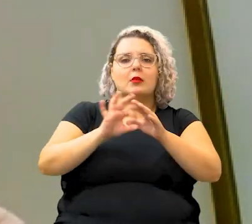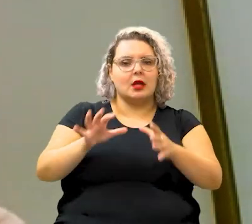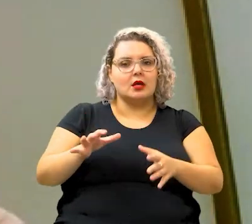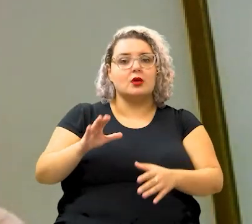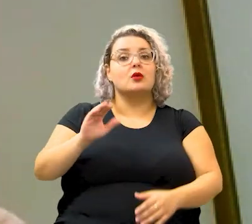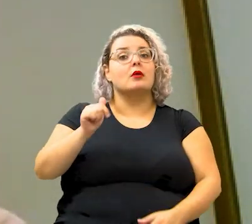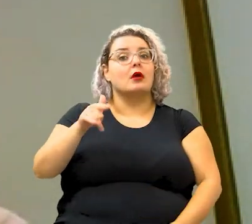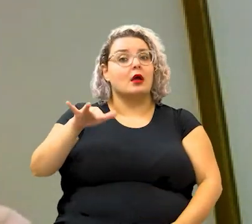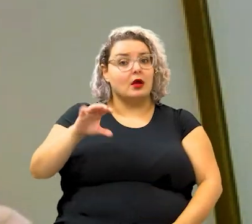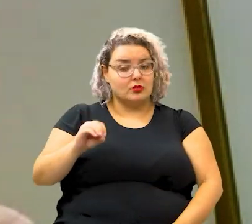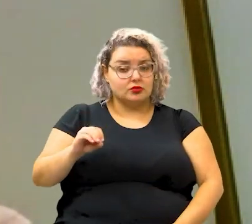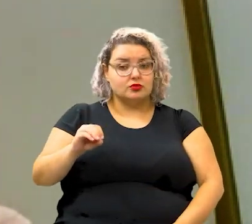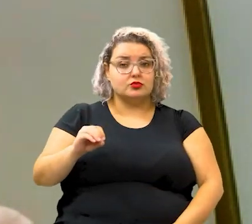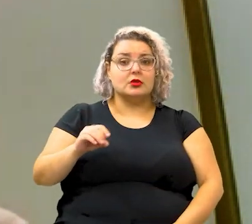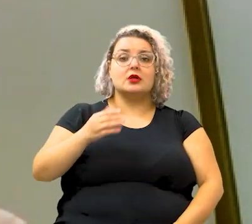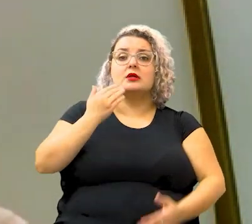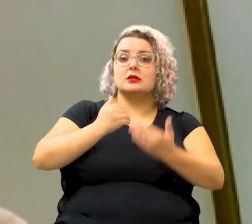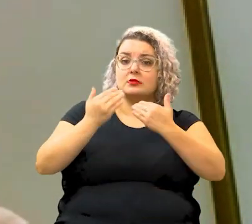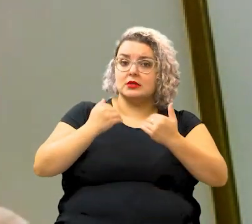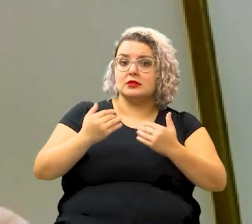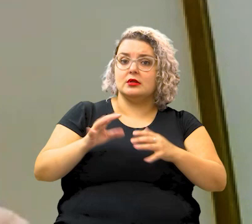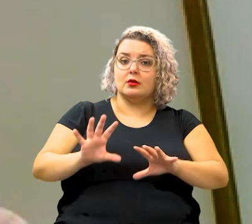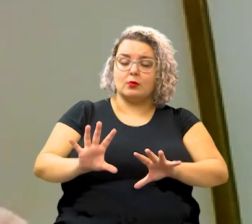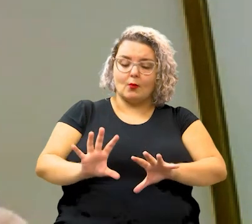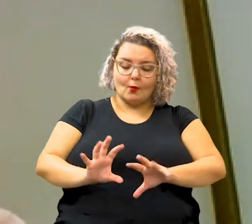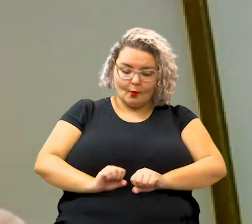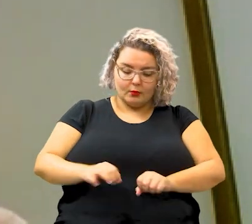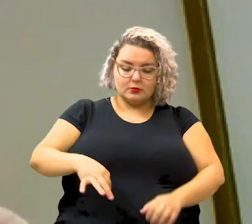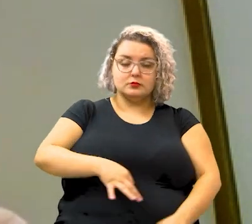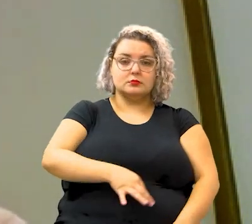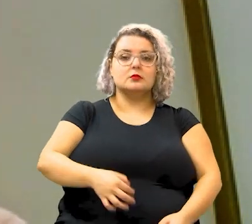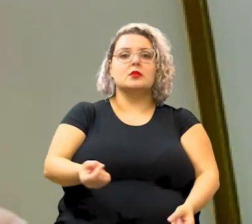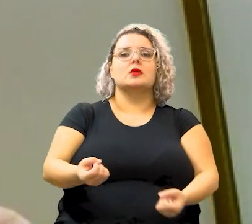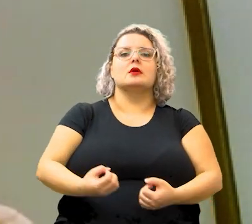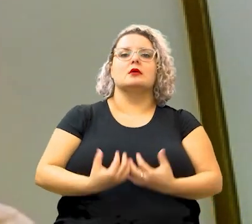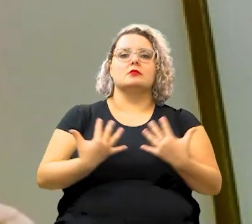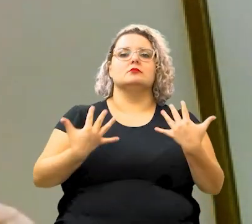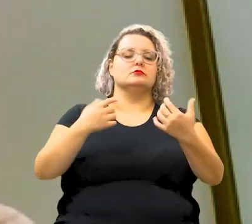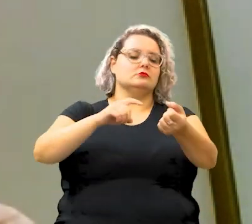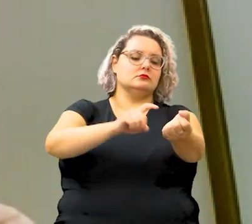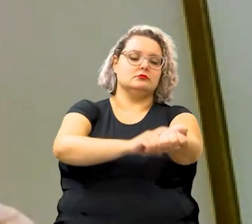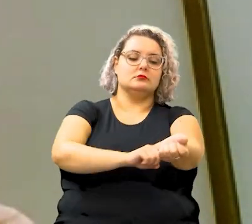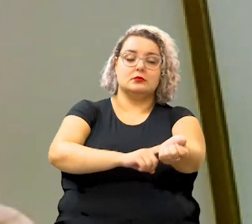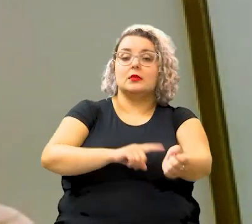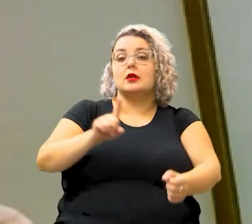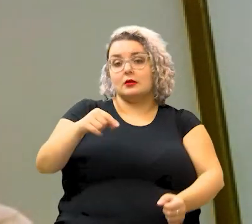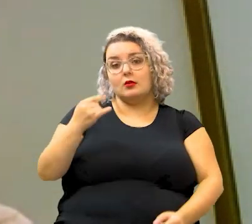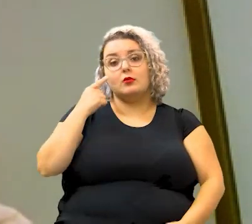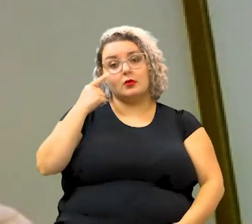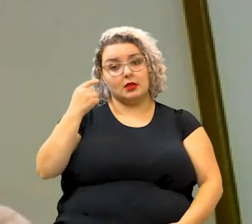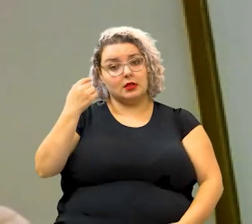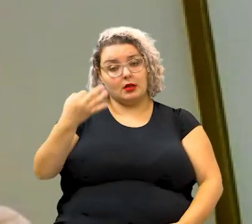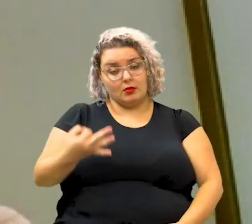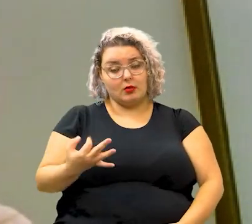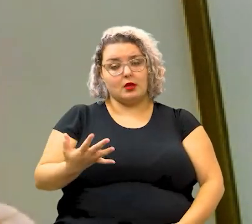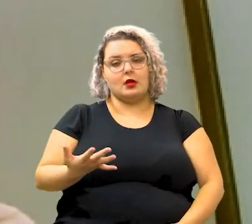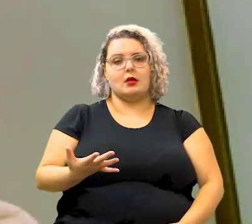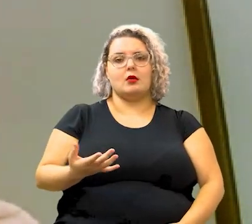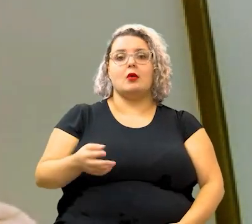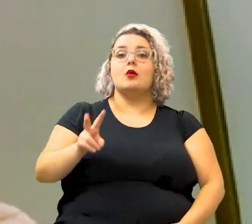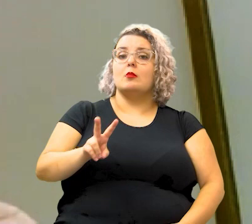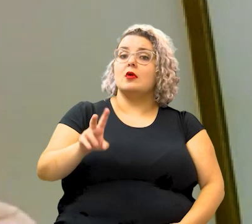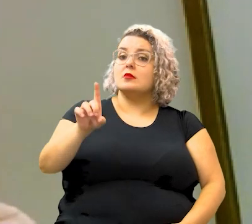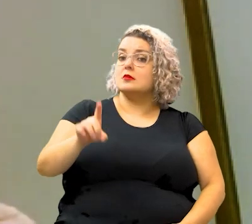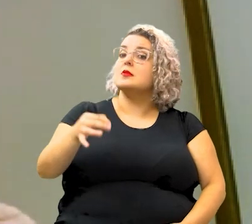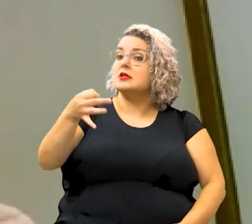o cálcio da dieta seja absorvido no intestino e caia no sangue. Então, o ideal é que a gente tenha